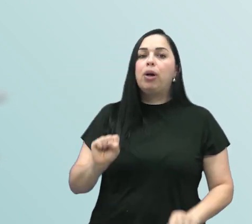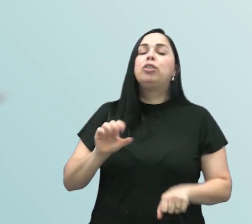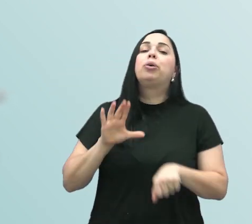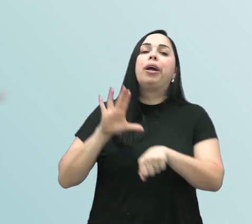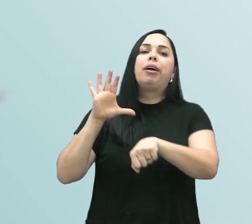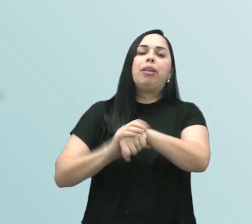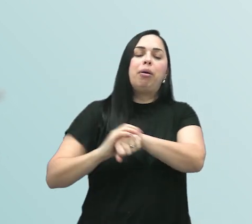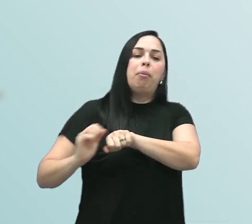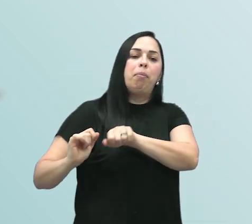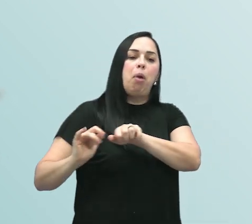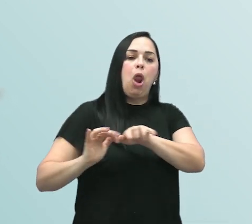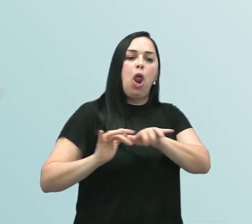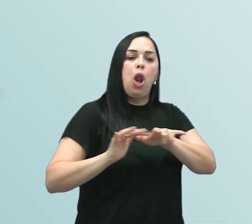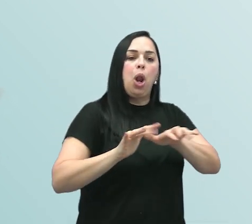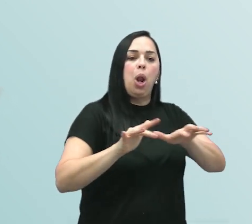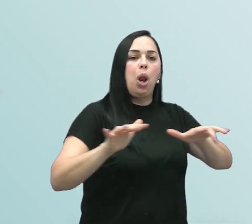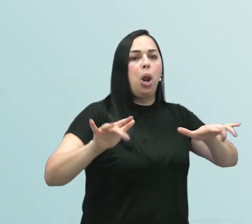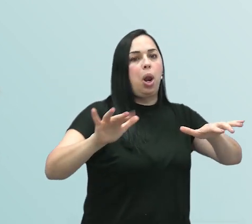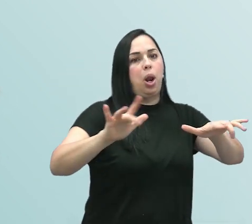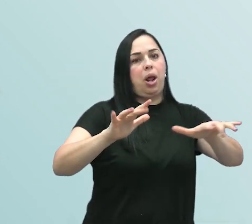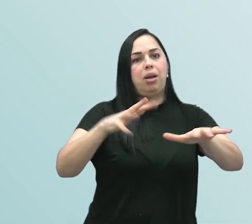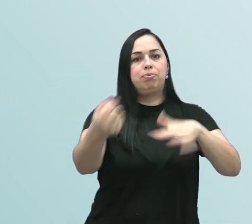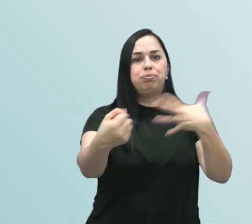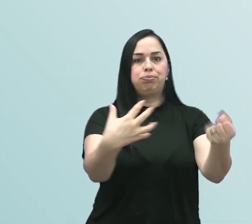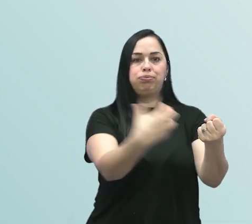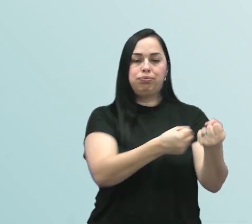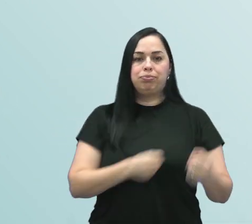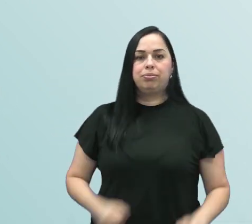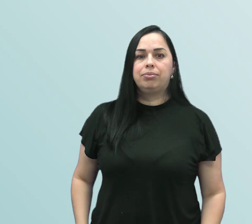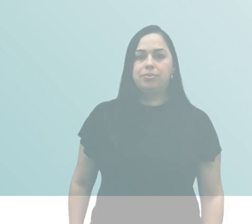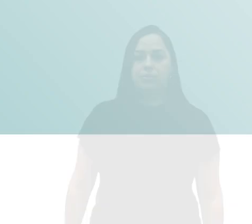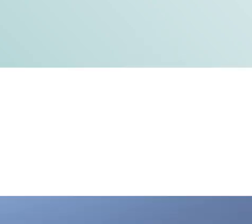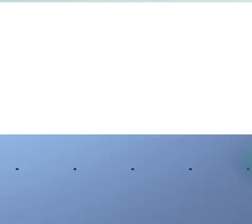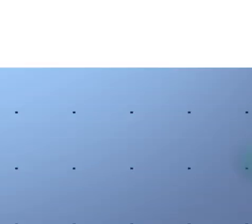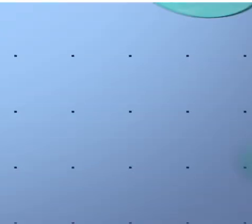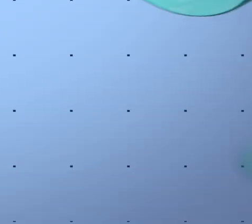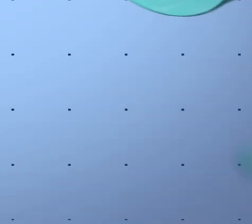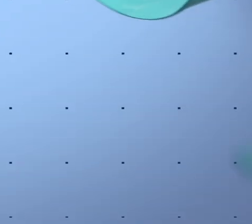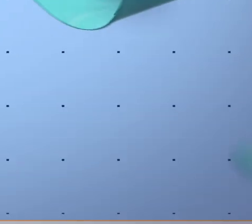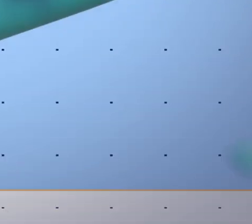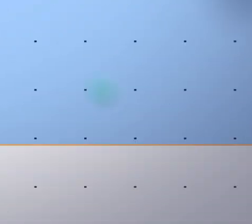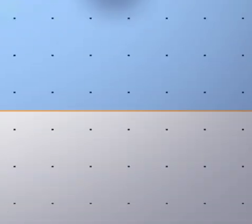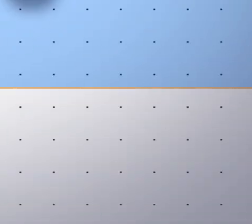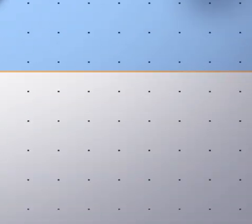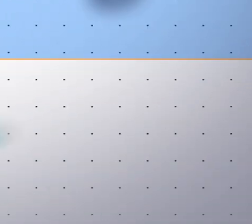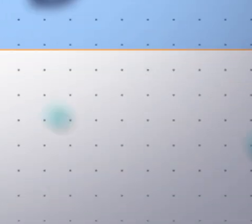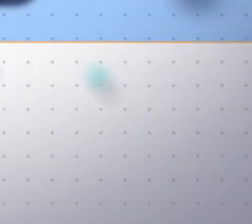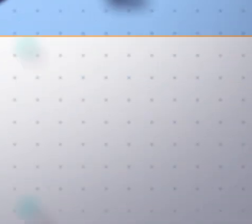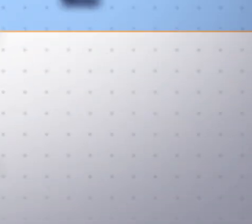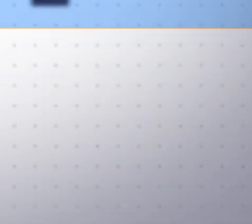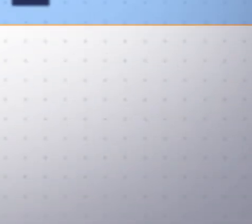disseminando patógenos com vírus e bactérias e alastrando a doença para mais gente.